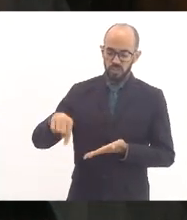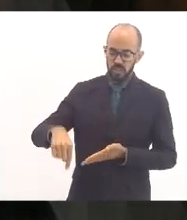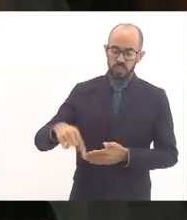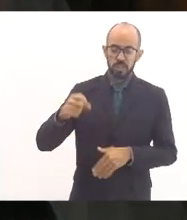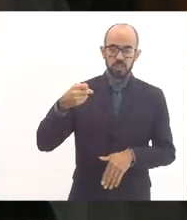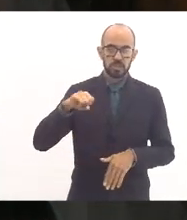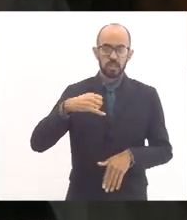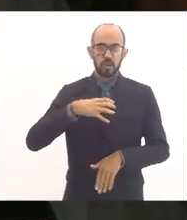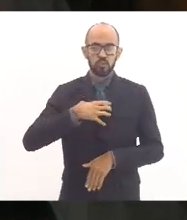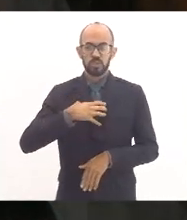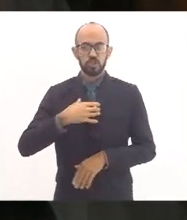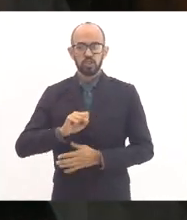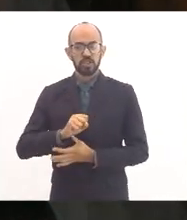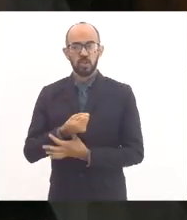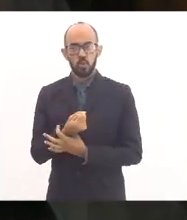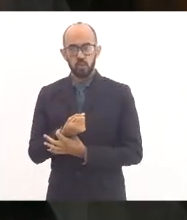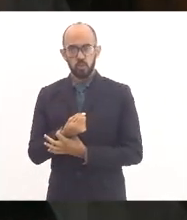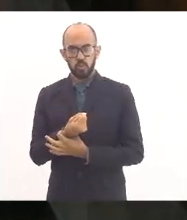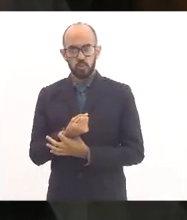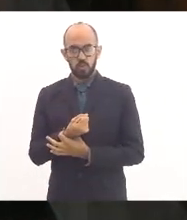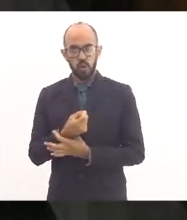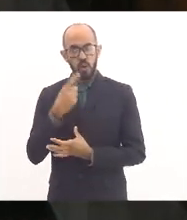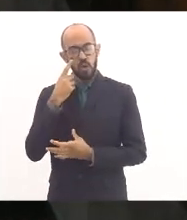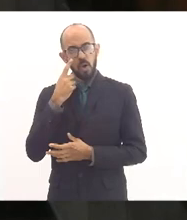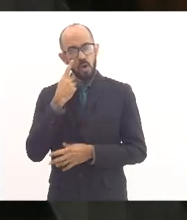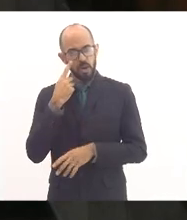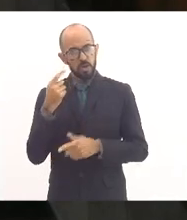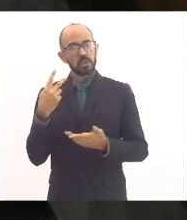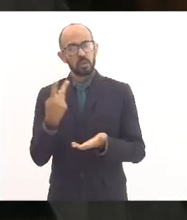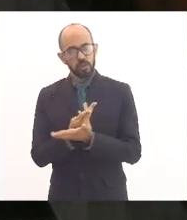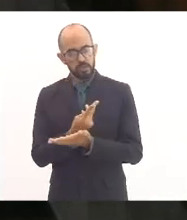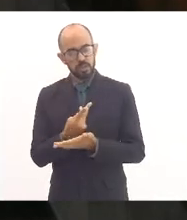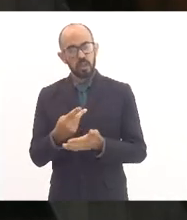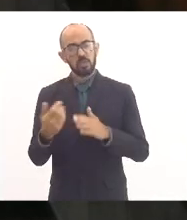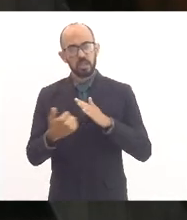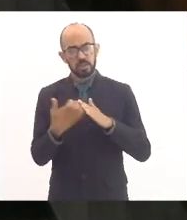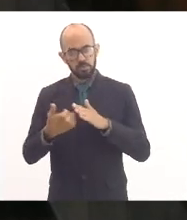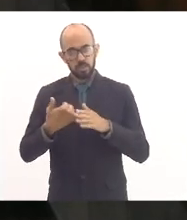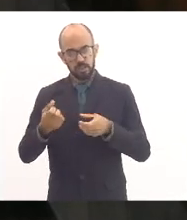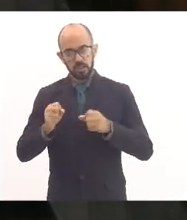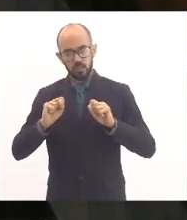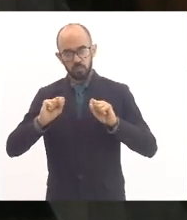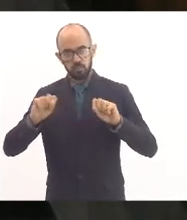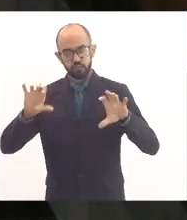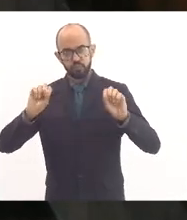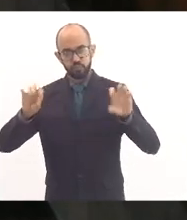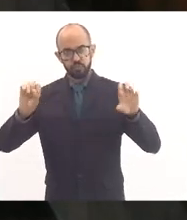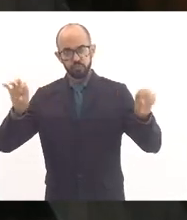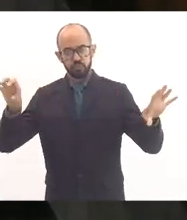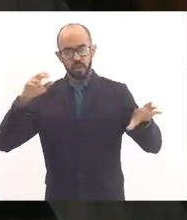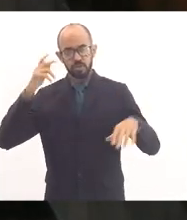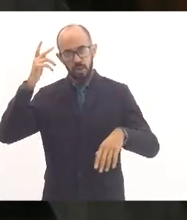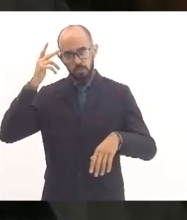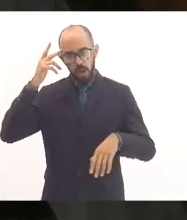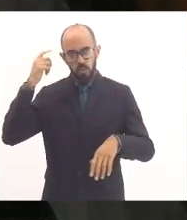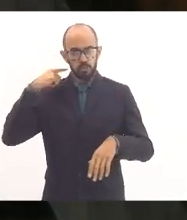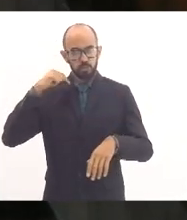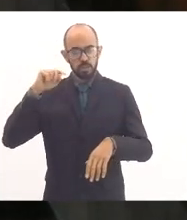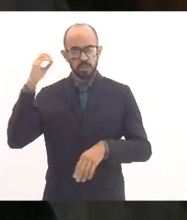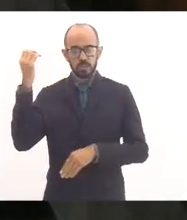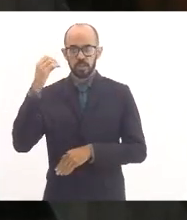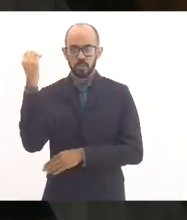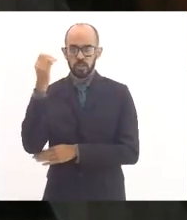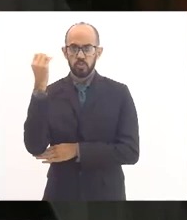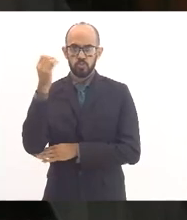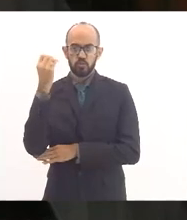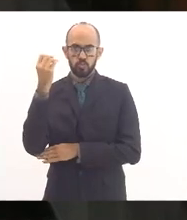é só já nós olharmos a debandada gigantesca de empresas para São Paulo Minas Rio Grande do Sul